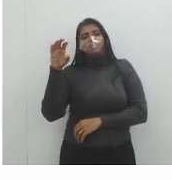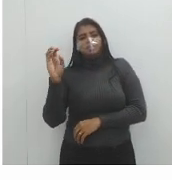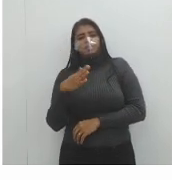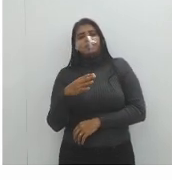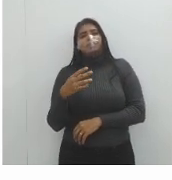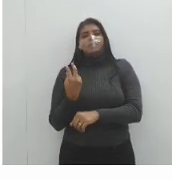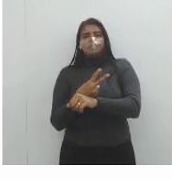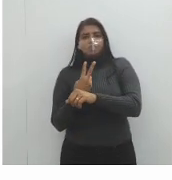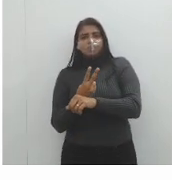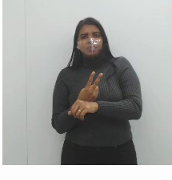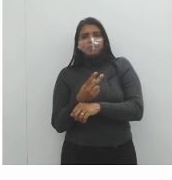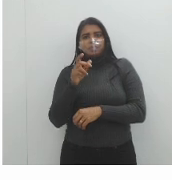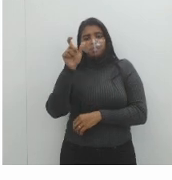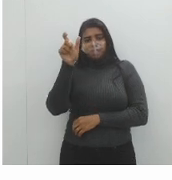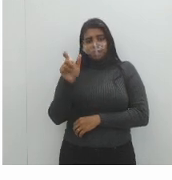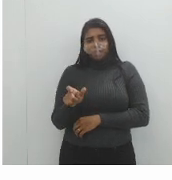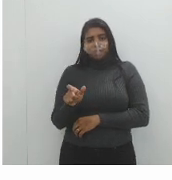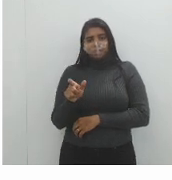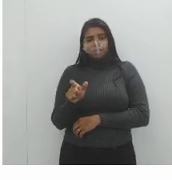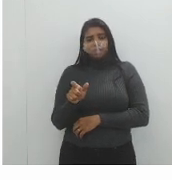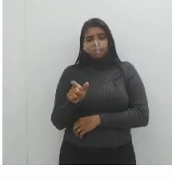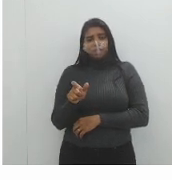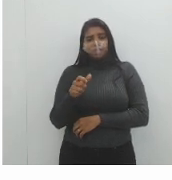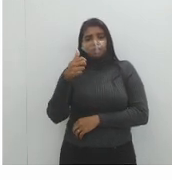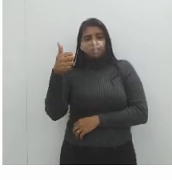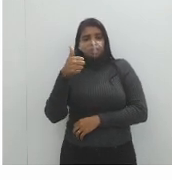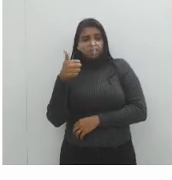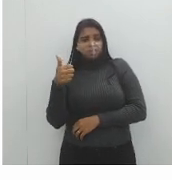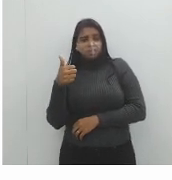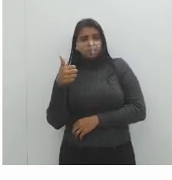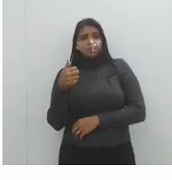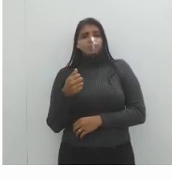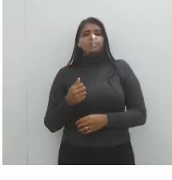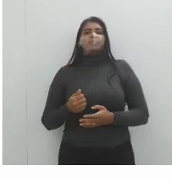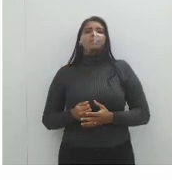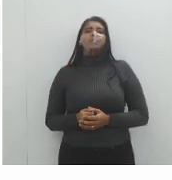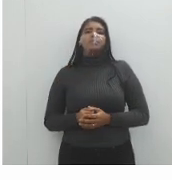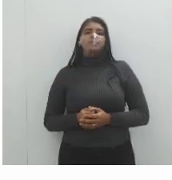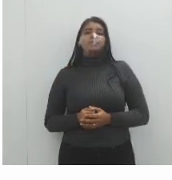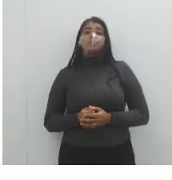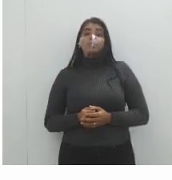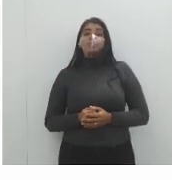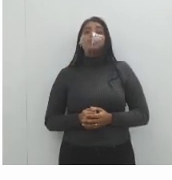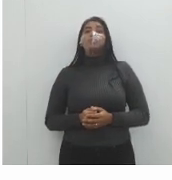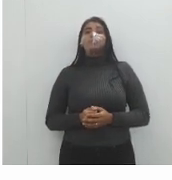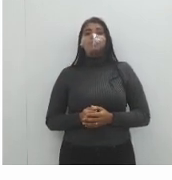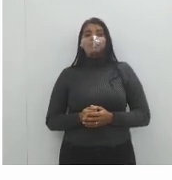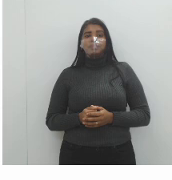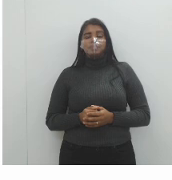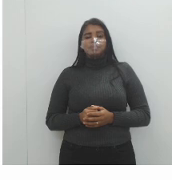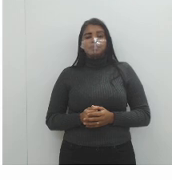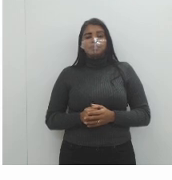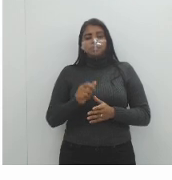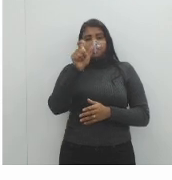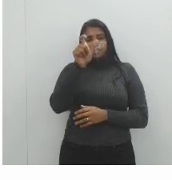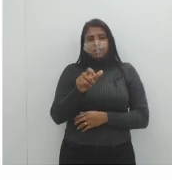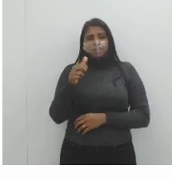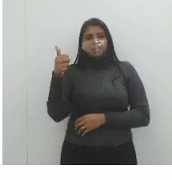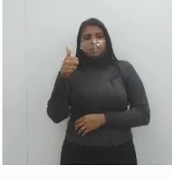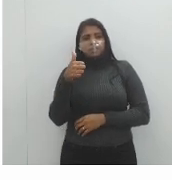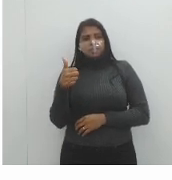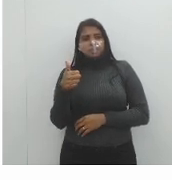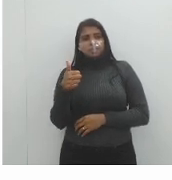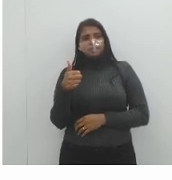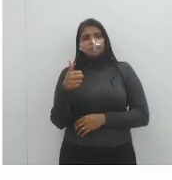coluna 11 e no quinto período. Vamos lá. Olha só, coluna 11,